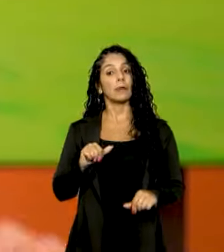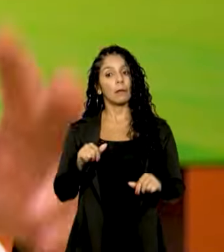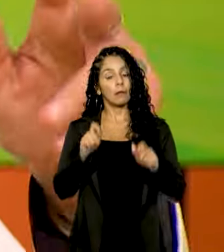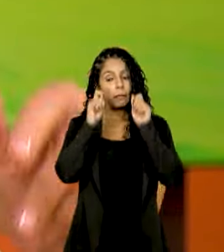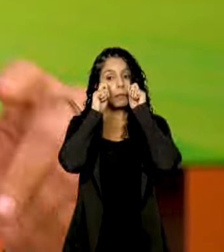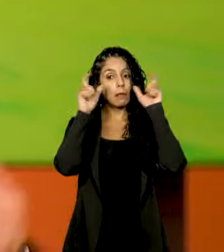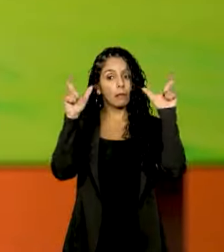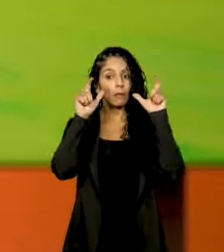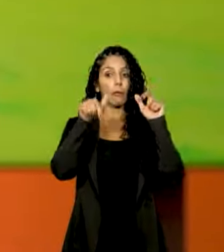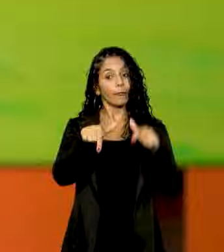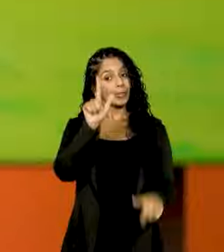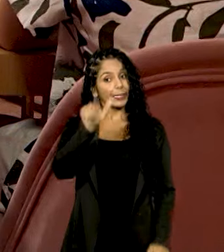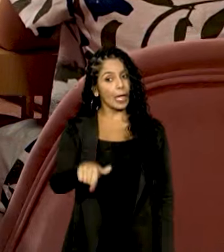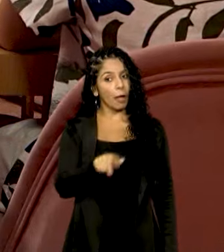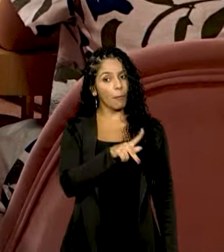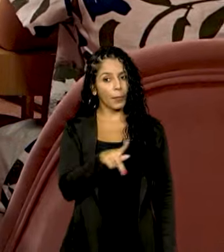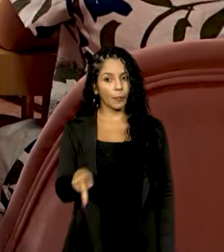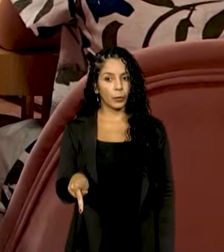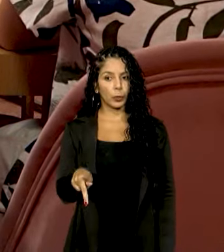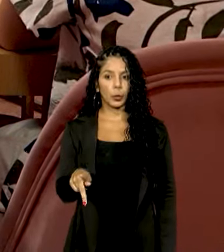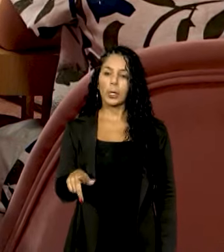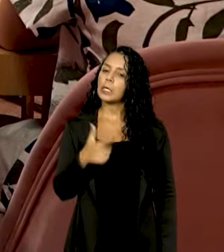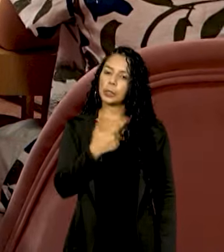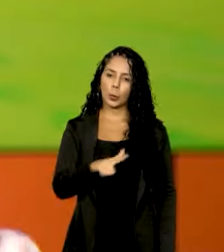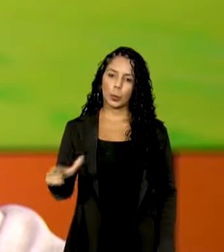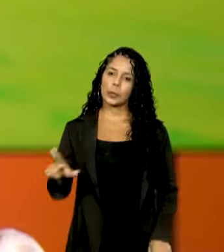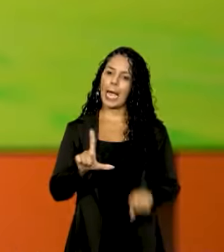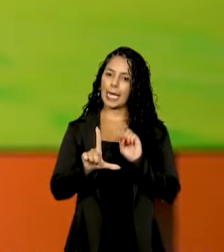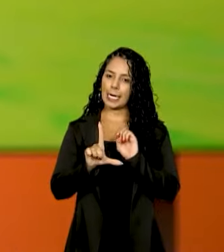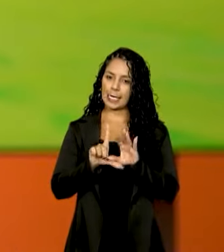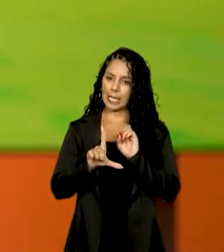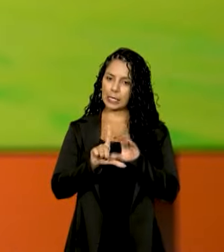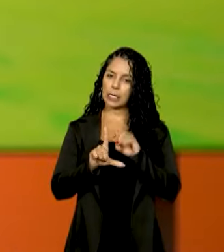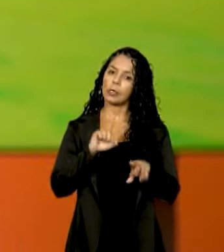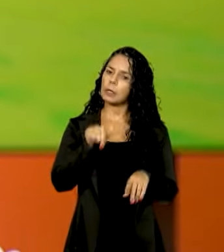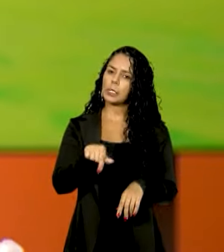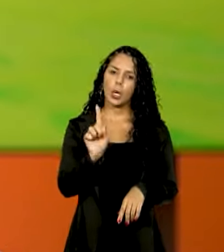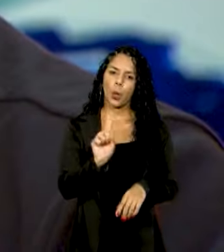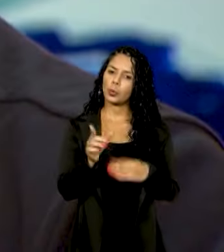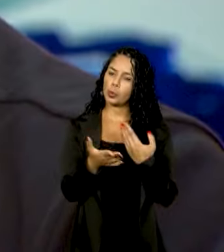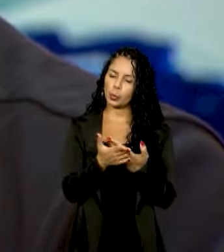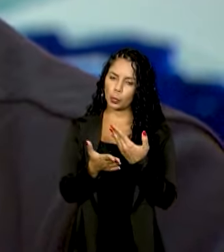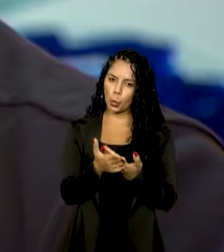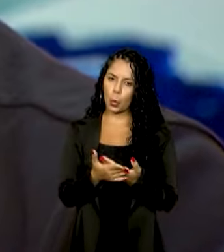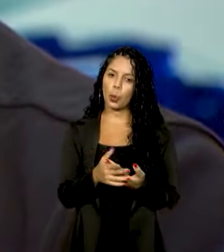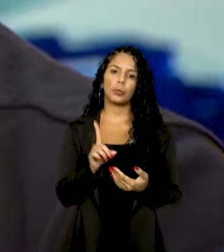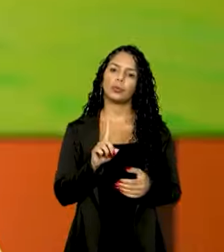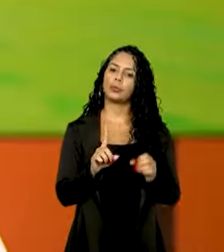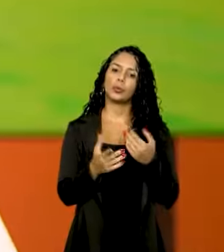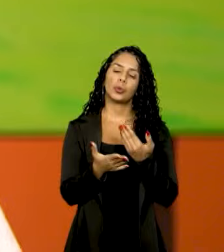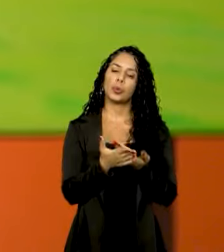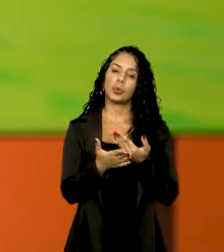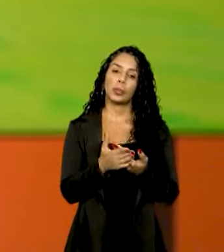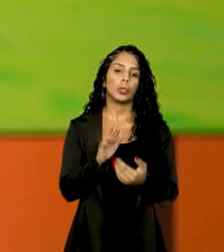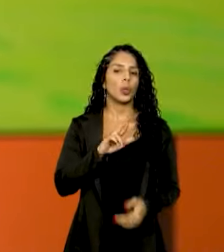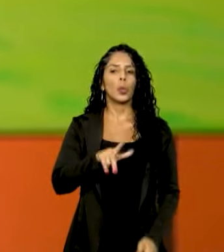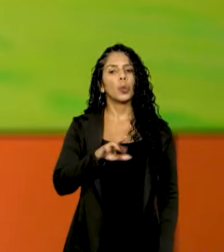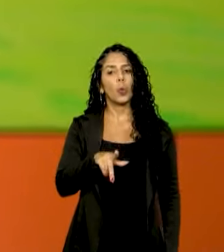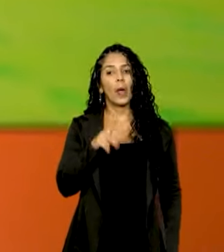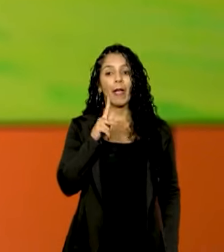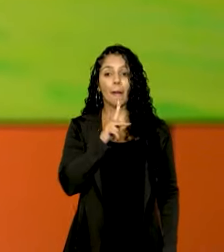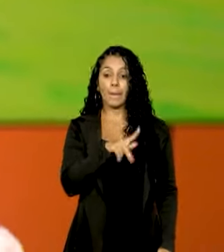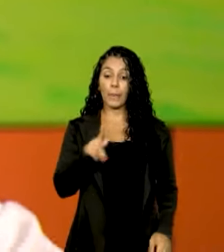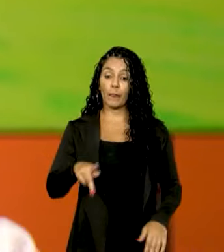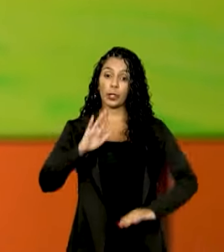está sendo um professor, mesmo sem licenciatura. Isso você é importantíssimo. Você não é professor